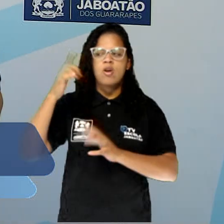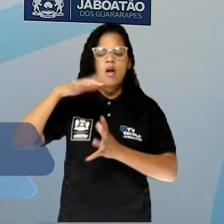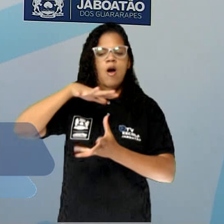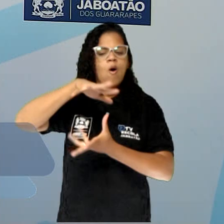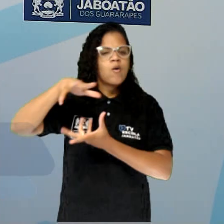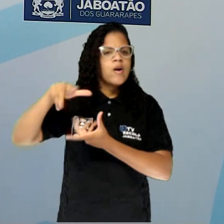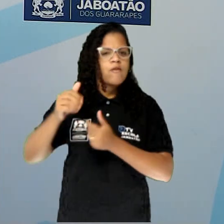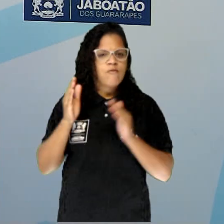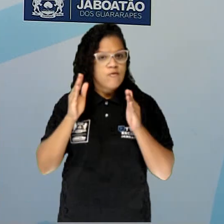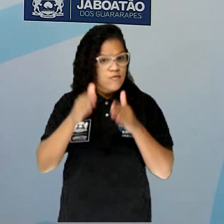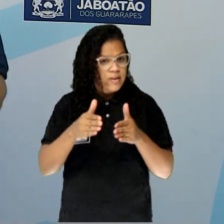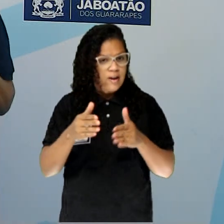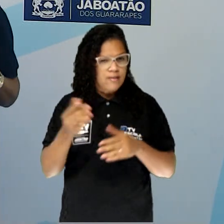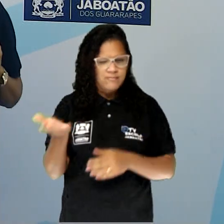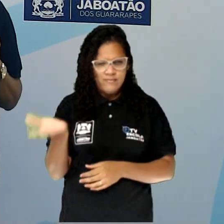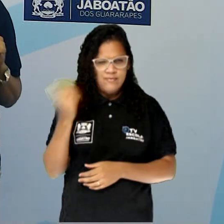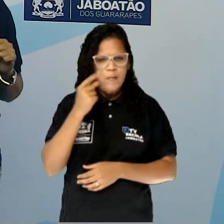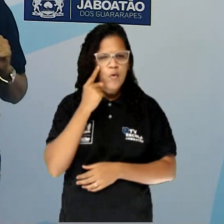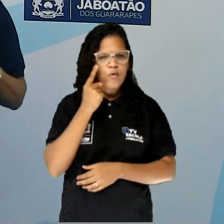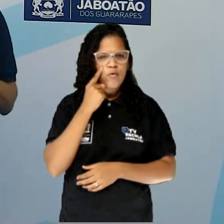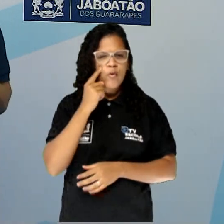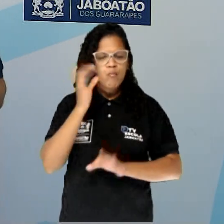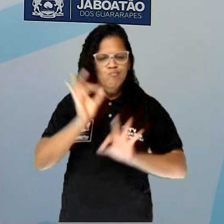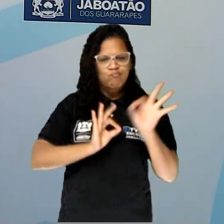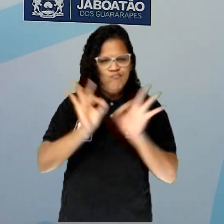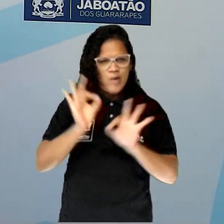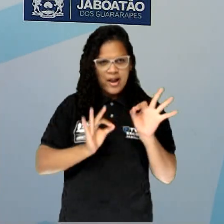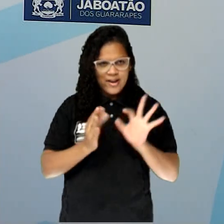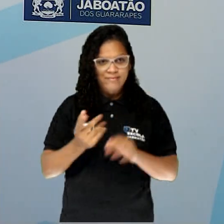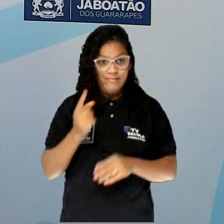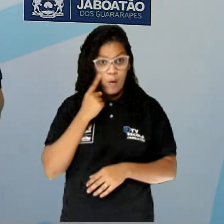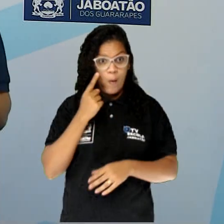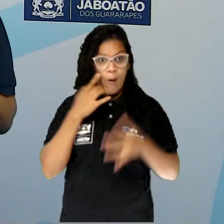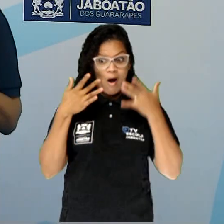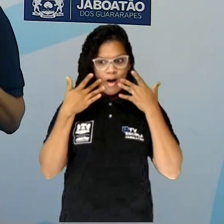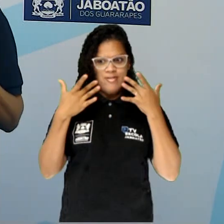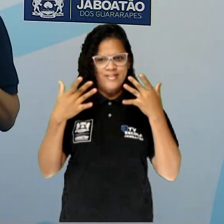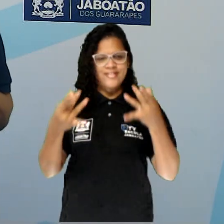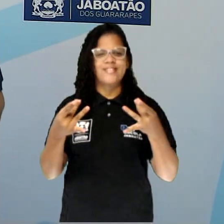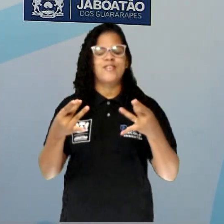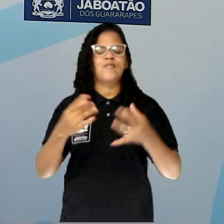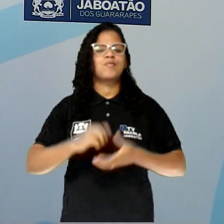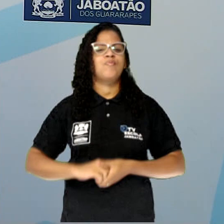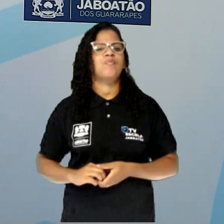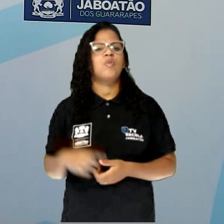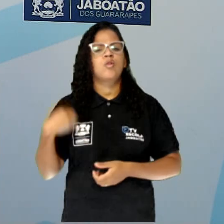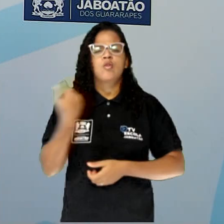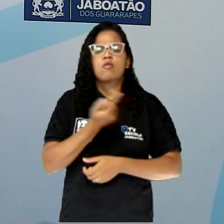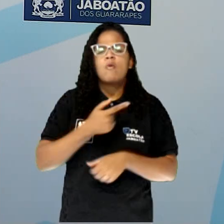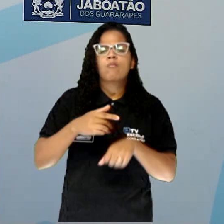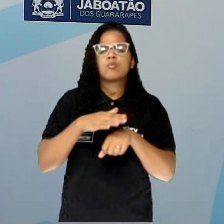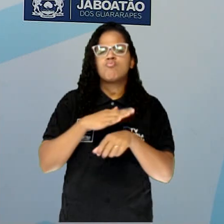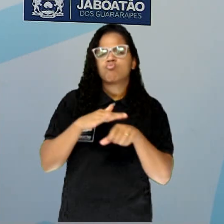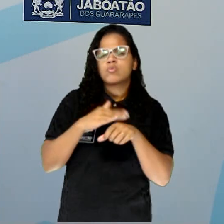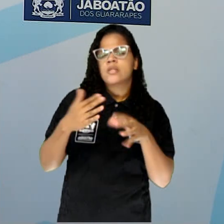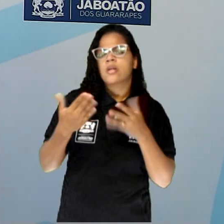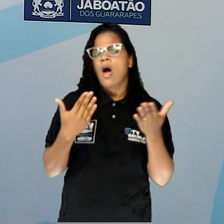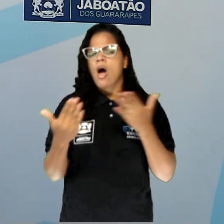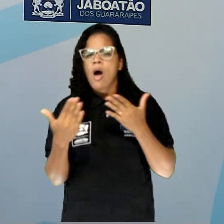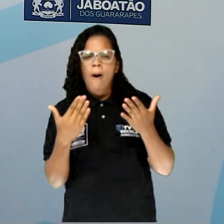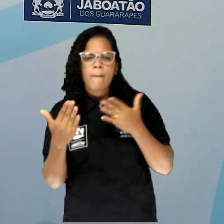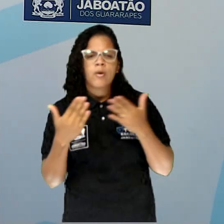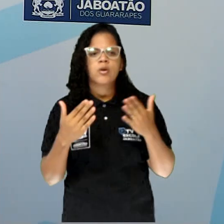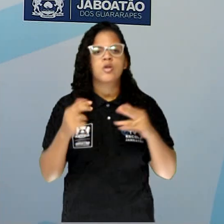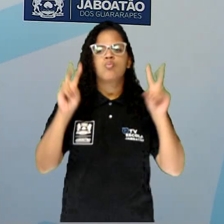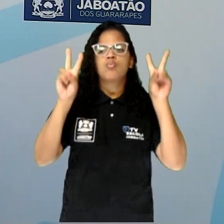foi que eu preparei? Presta atenção. Bom, nós vamos conversar um pouquinho sobre o bairro, mais